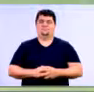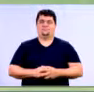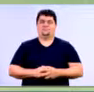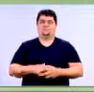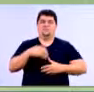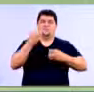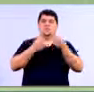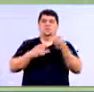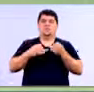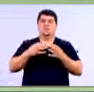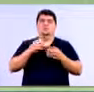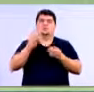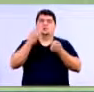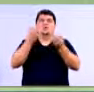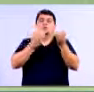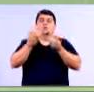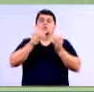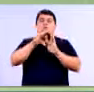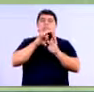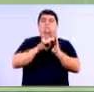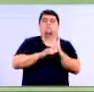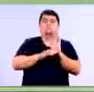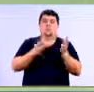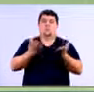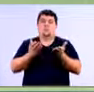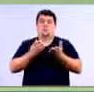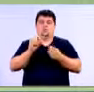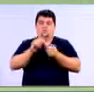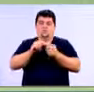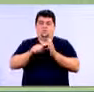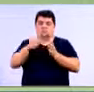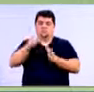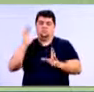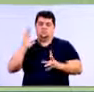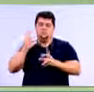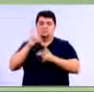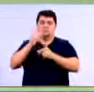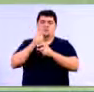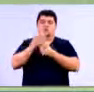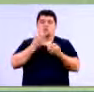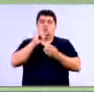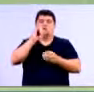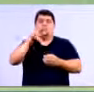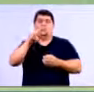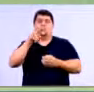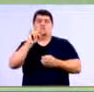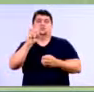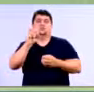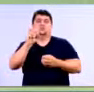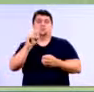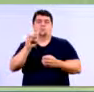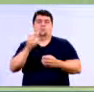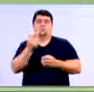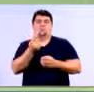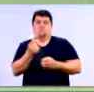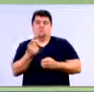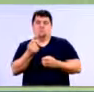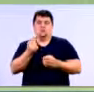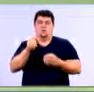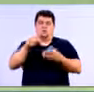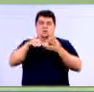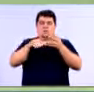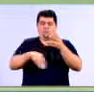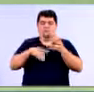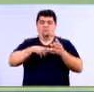falar da nossa agenda de hoje? Sim, na aula de hoje faremos a revisão sobre investimentos financeiros e ao final da aula teremos nossa